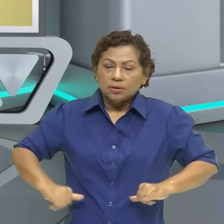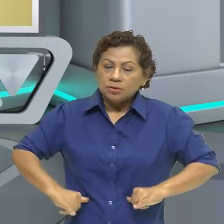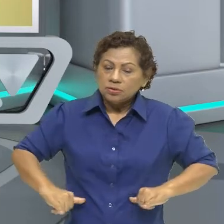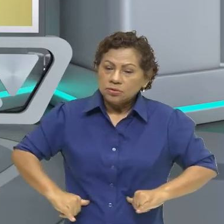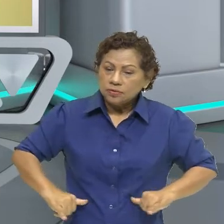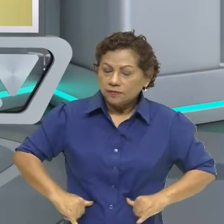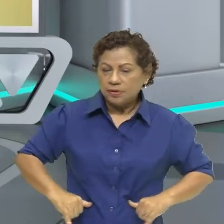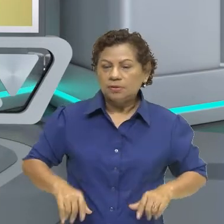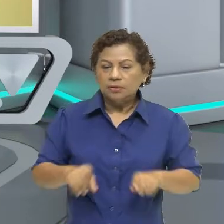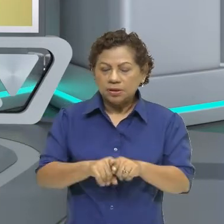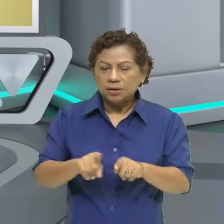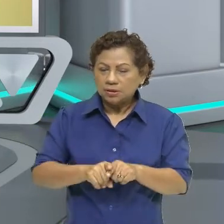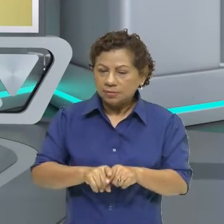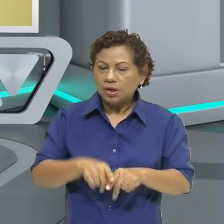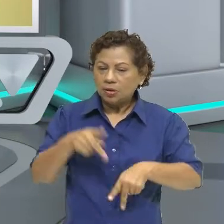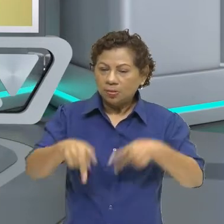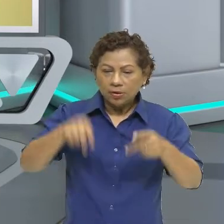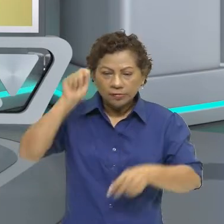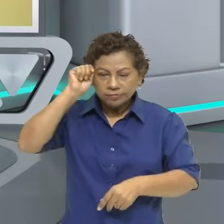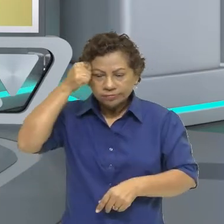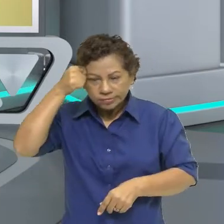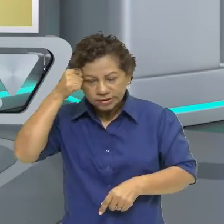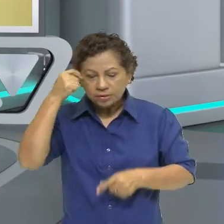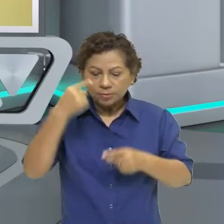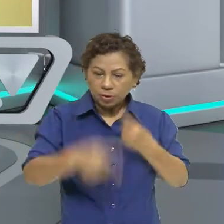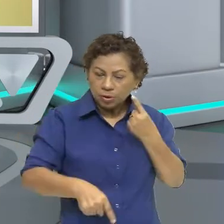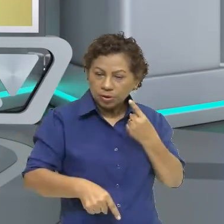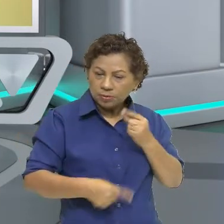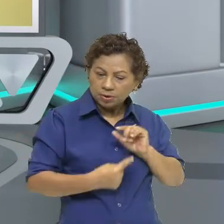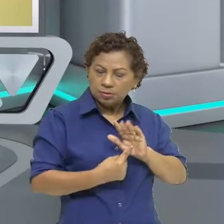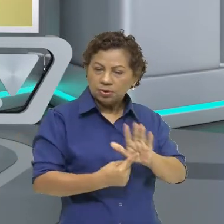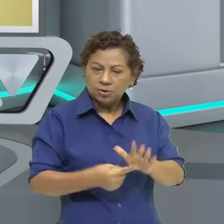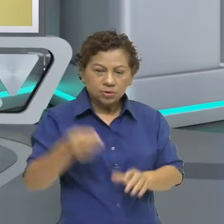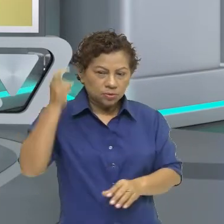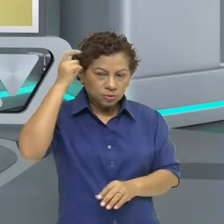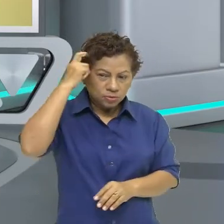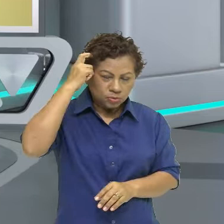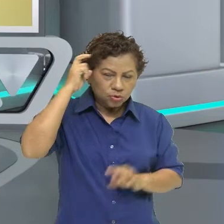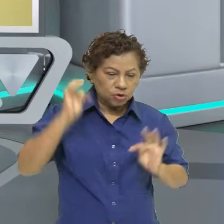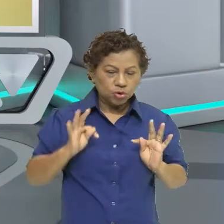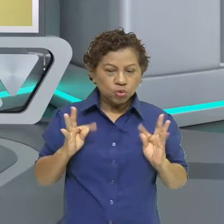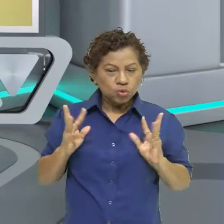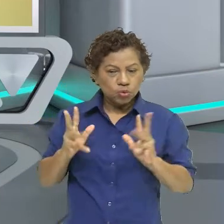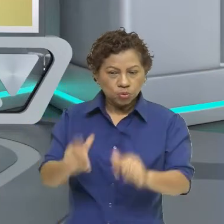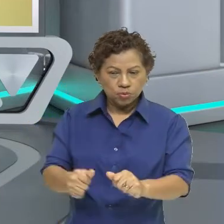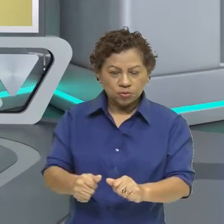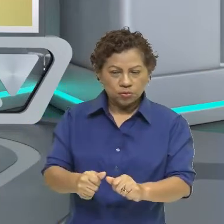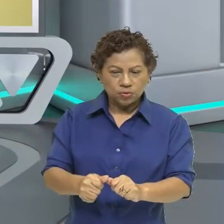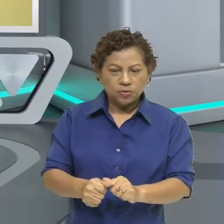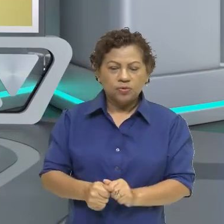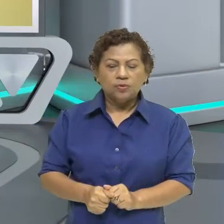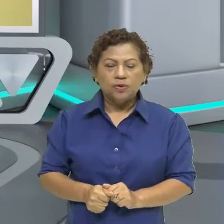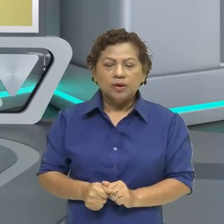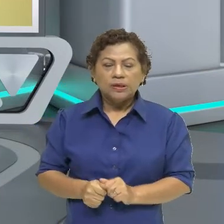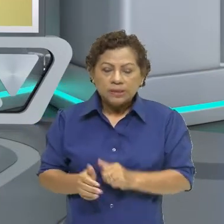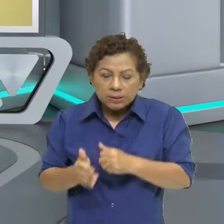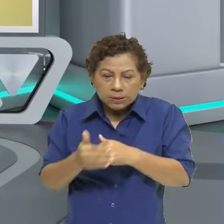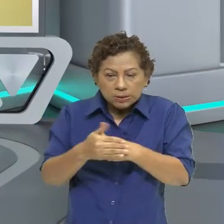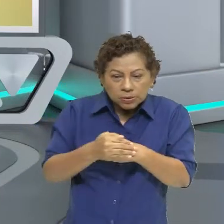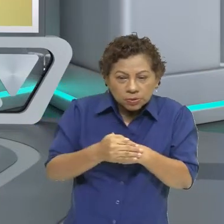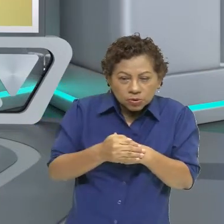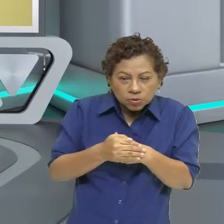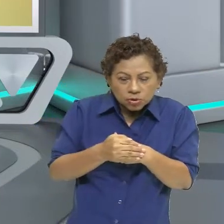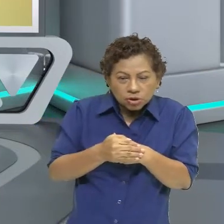eram proibidos de mostrar a sua cultura, né, os seus hábitos, e isso eles foram fazendo de uma forma velada, de uma forma